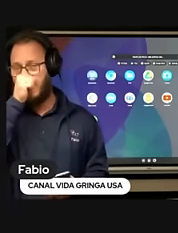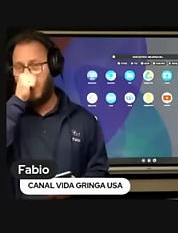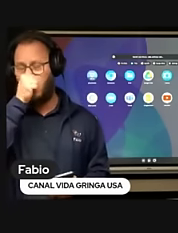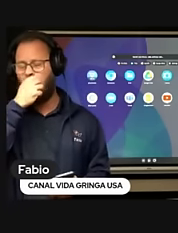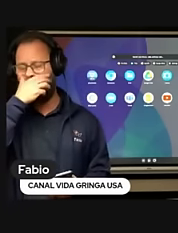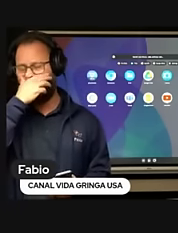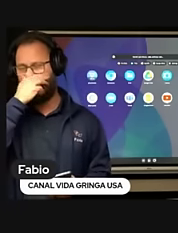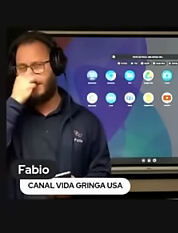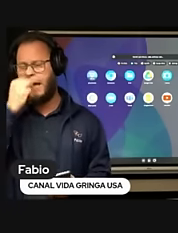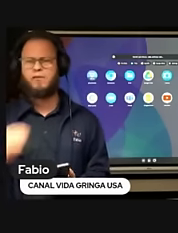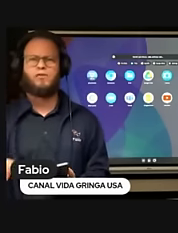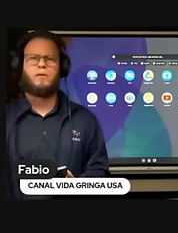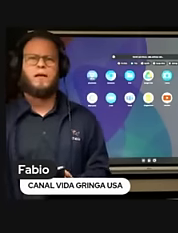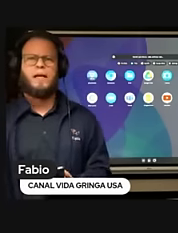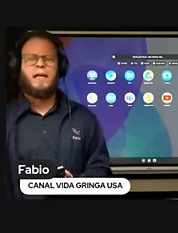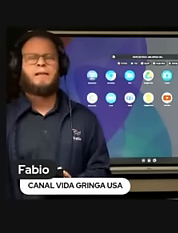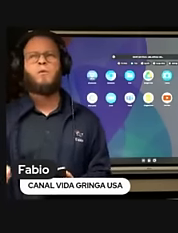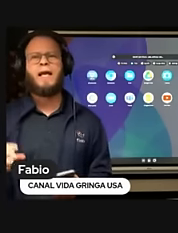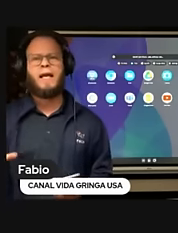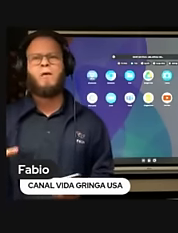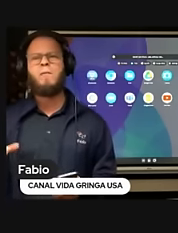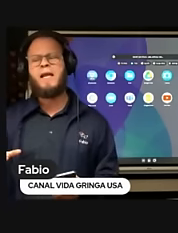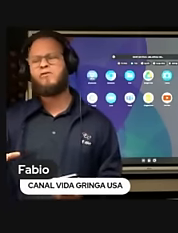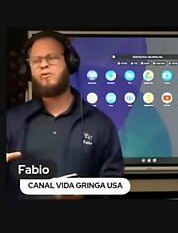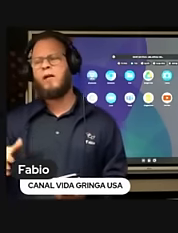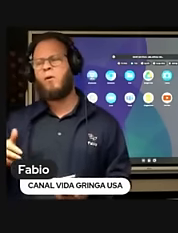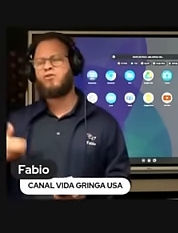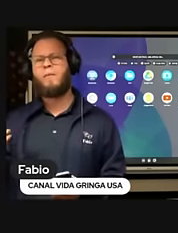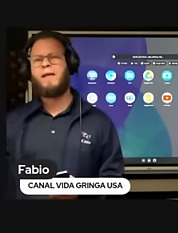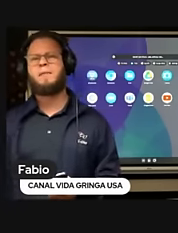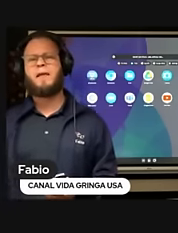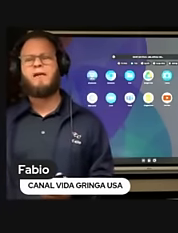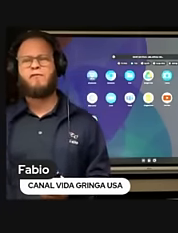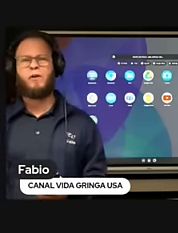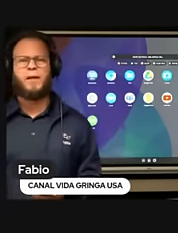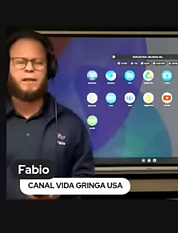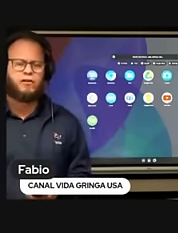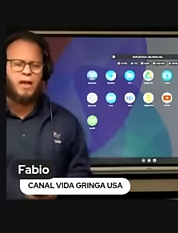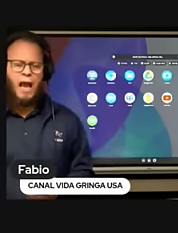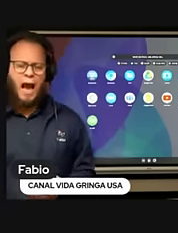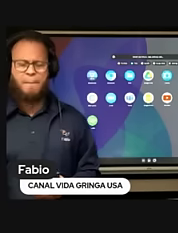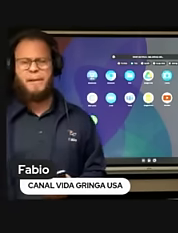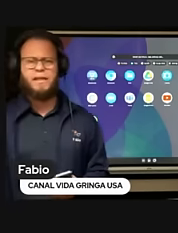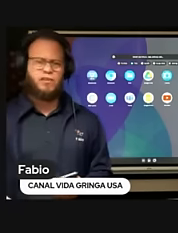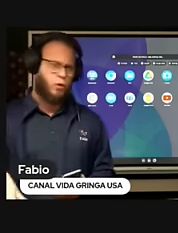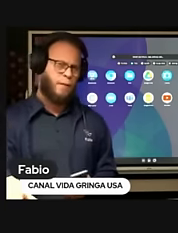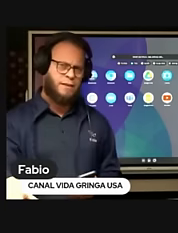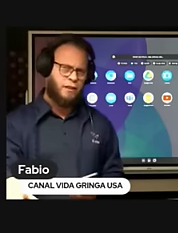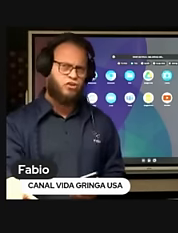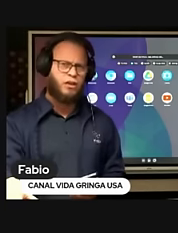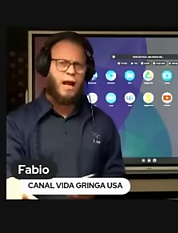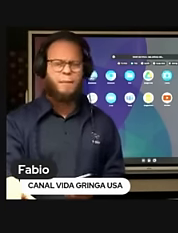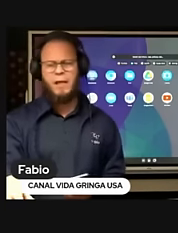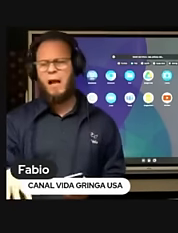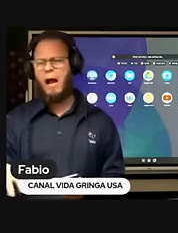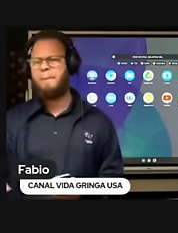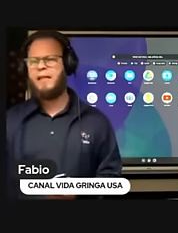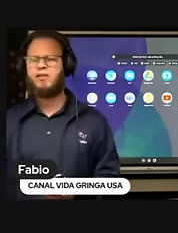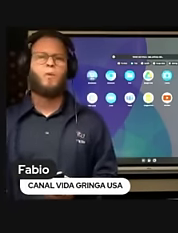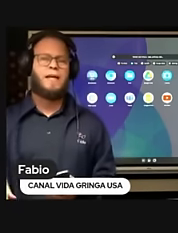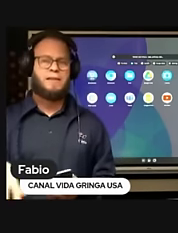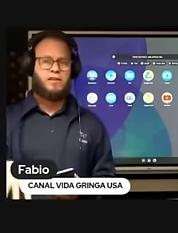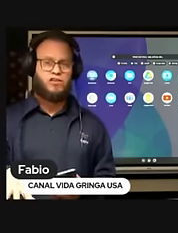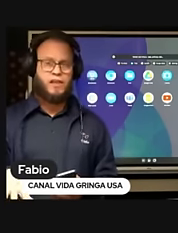Quem é a culpa nesse caso? Então realmente o negócio começa a pegar feio para eles. A mídia começa a criticar, a